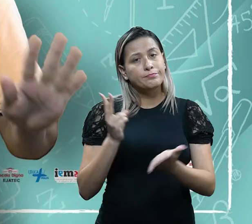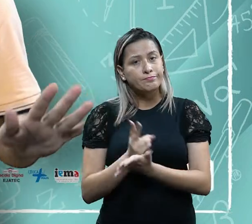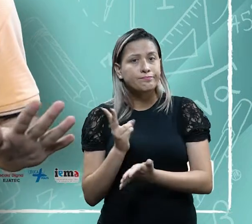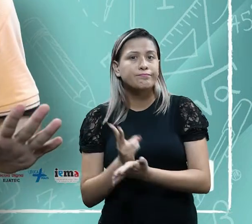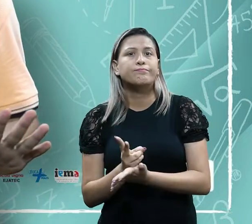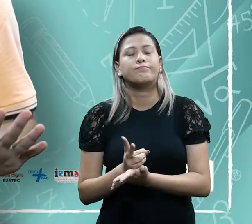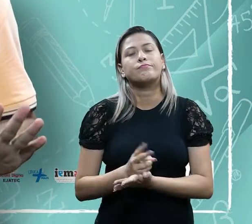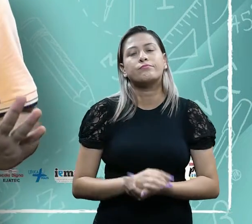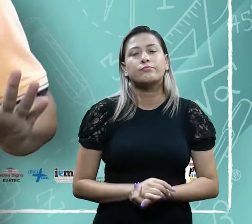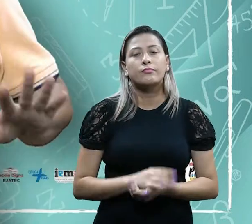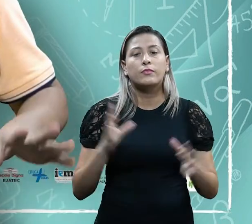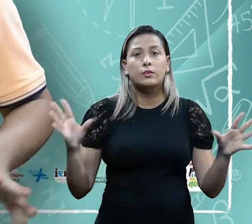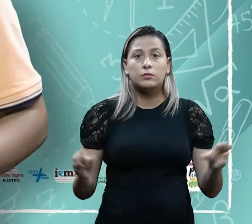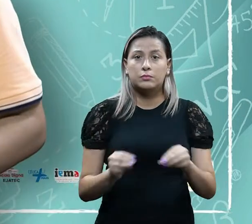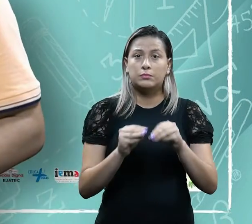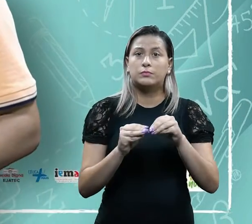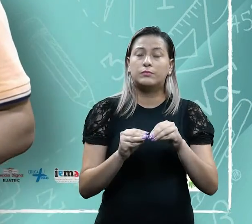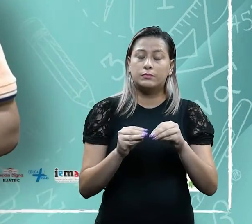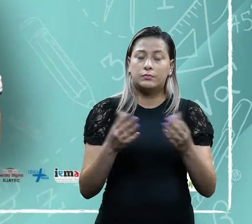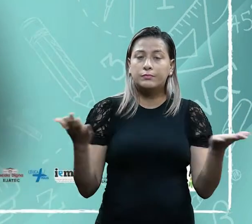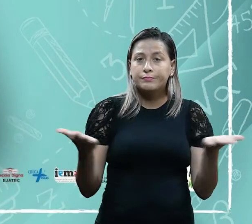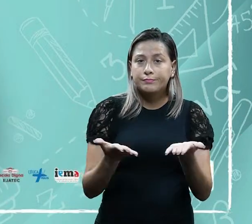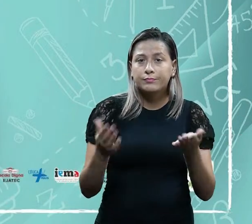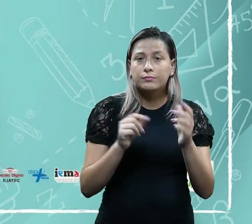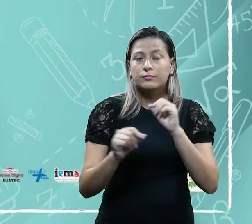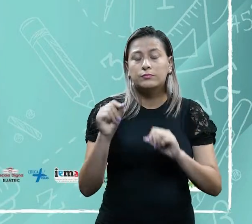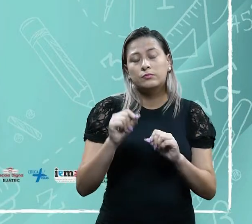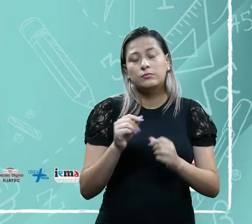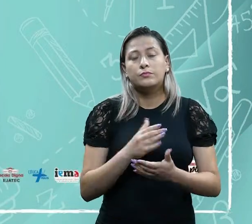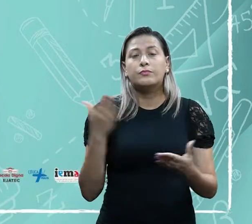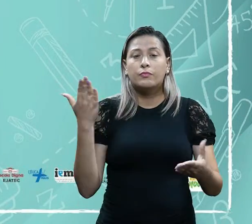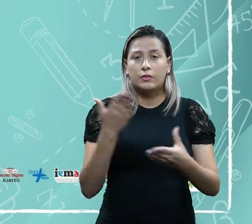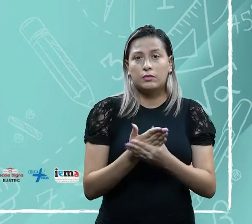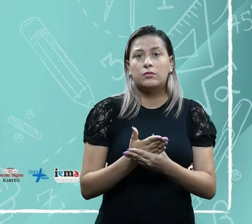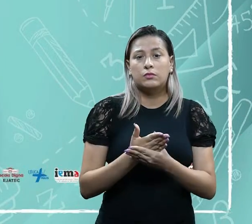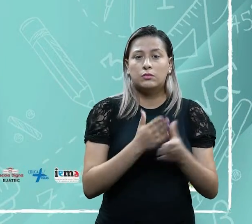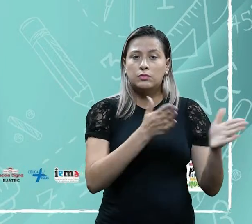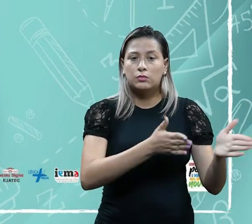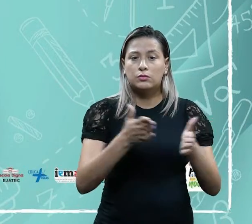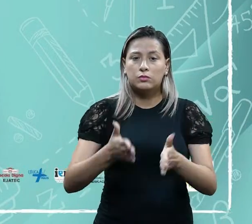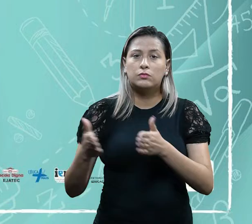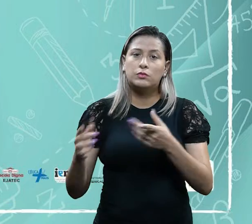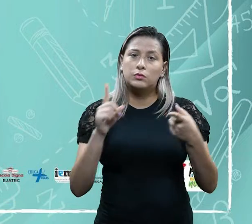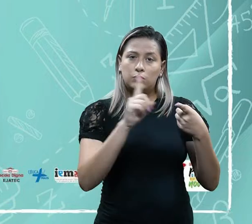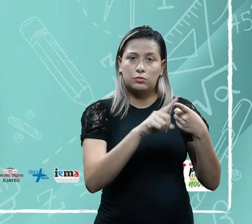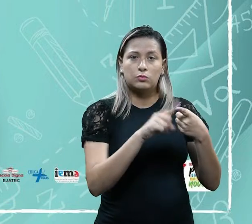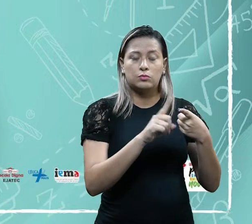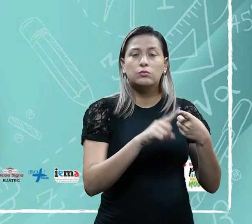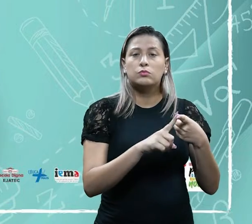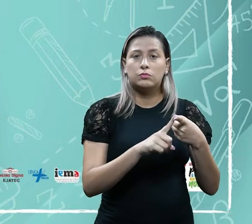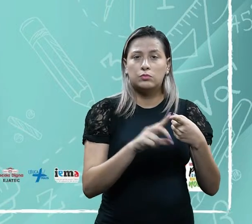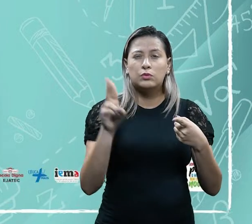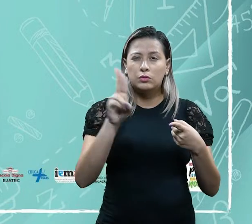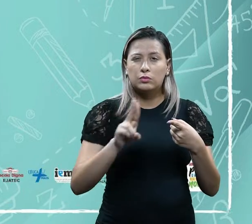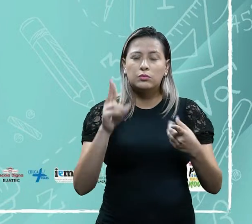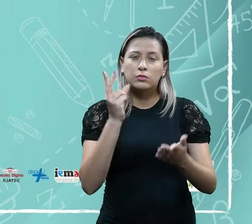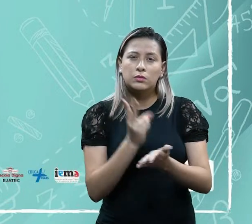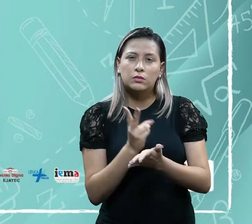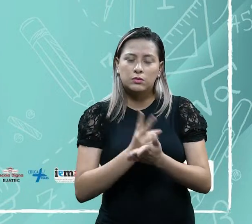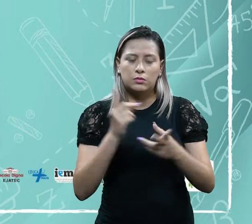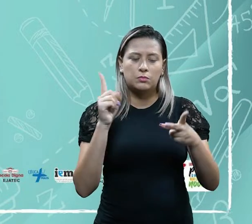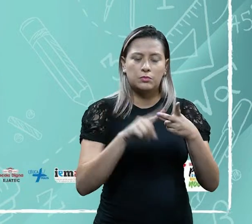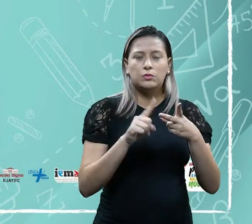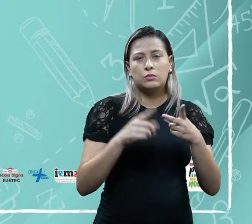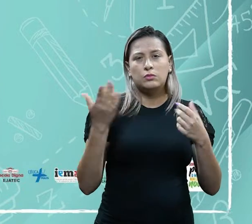Então, simplificando aqui para vocês, os arquivos eles são divididos em arquivos correntes, arquivos intermediários